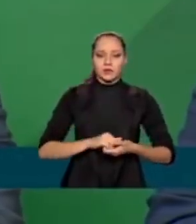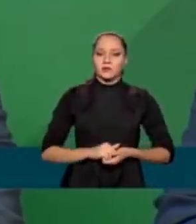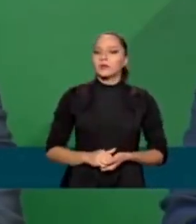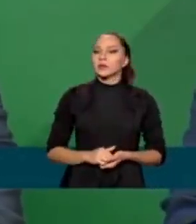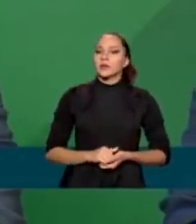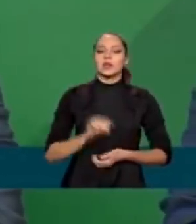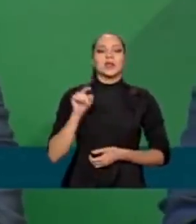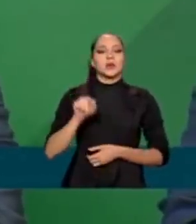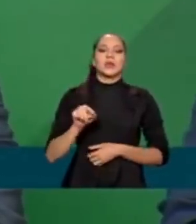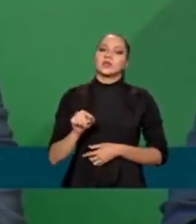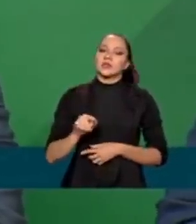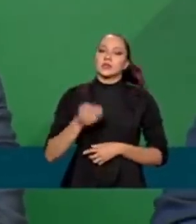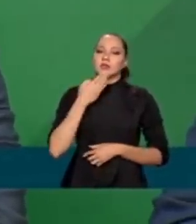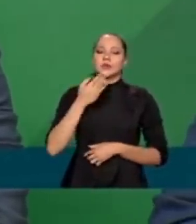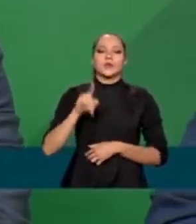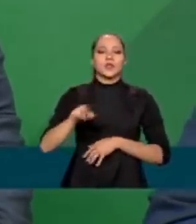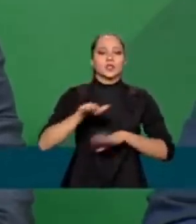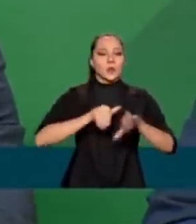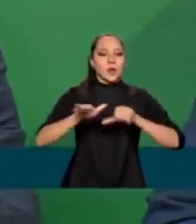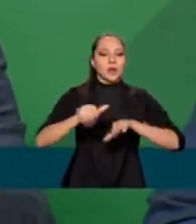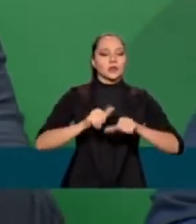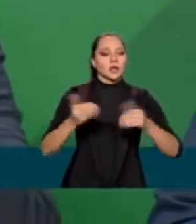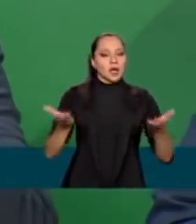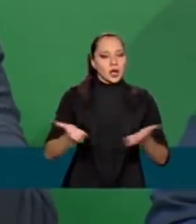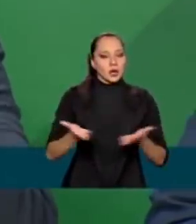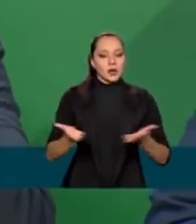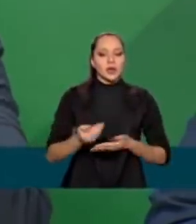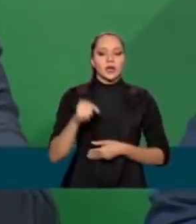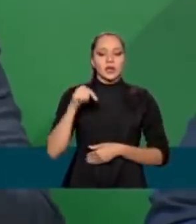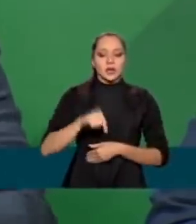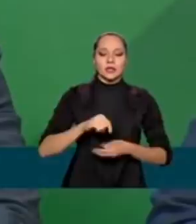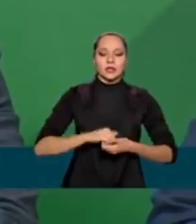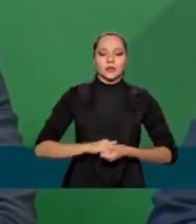Nesse escopo, foi convocada essa